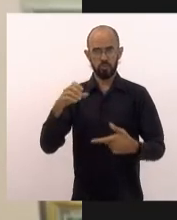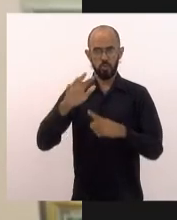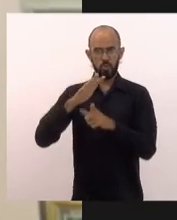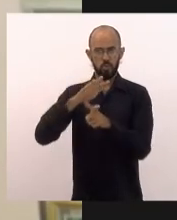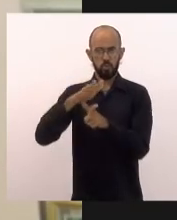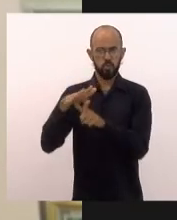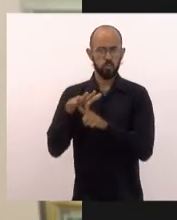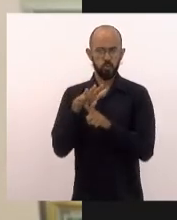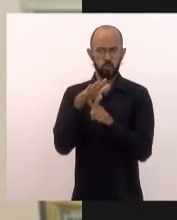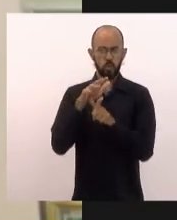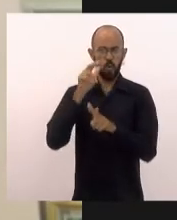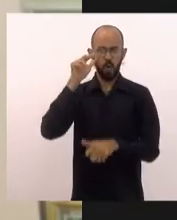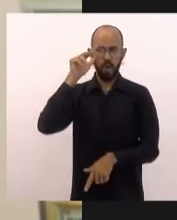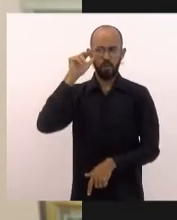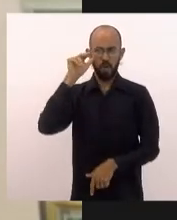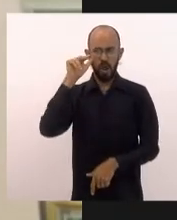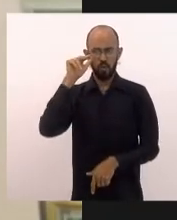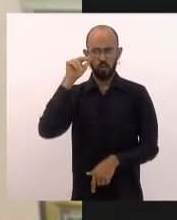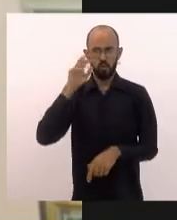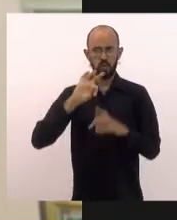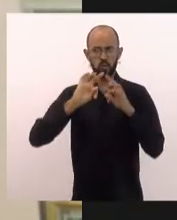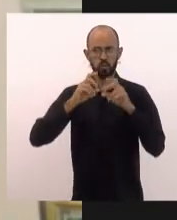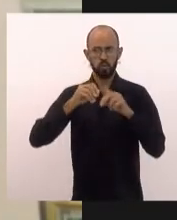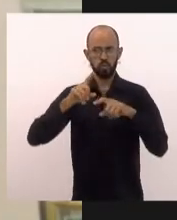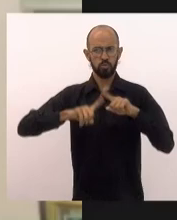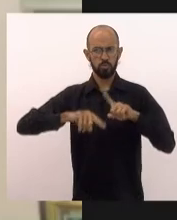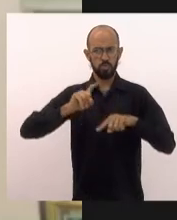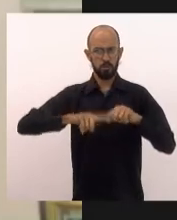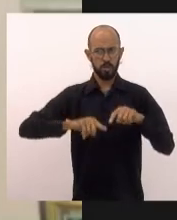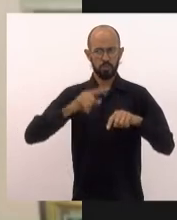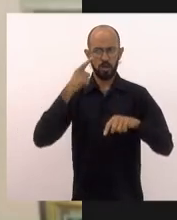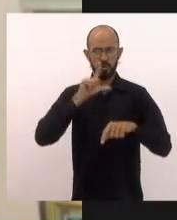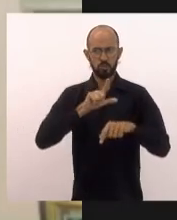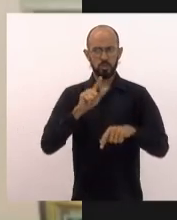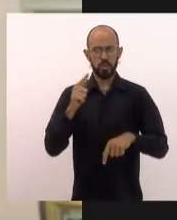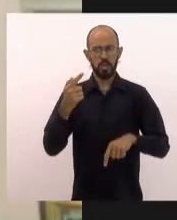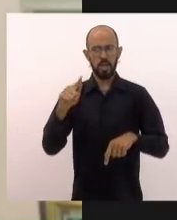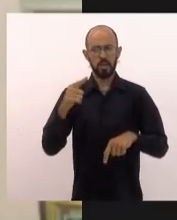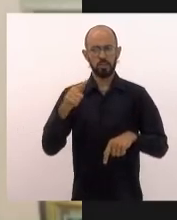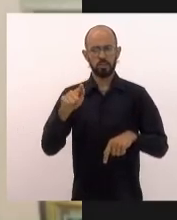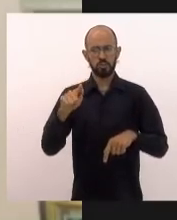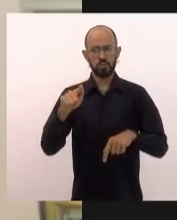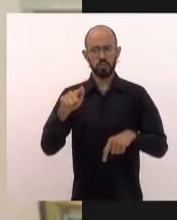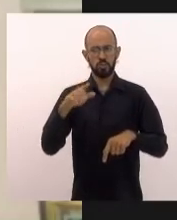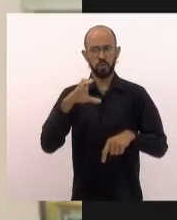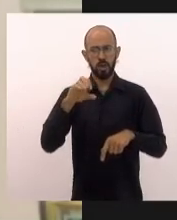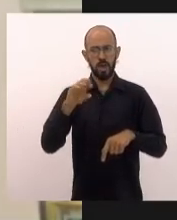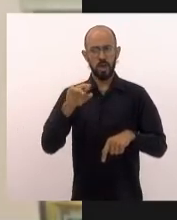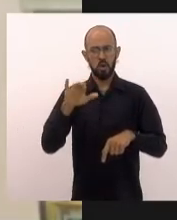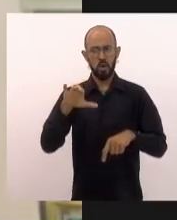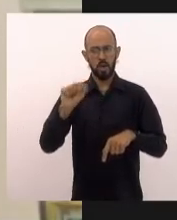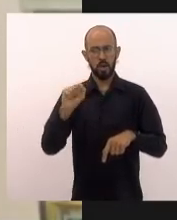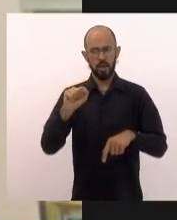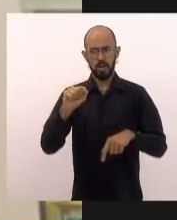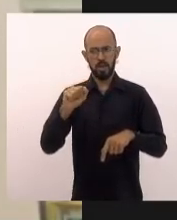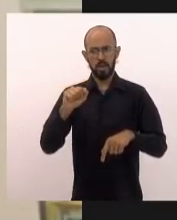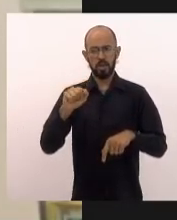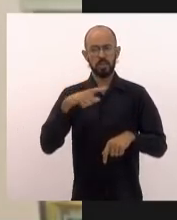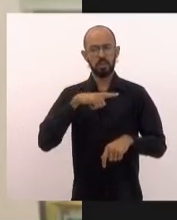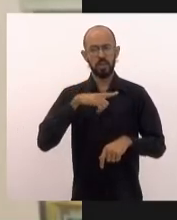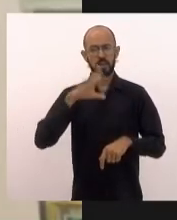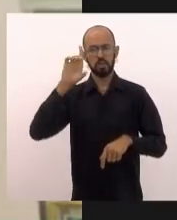com cavalaria, com todo um aparato para garantir exclusivamente que o carioca tenha direito mais